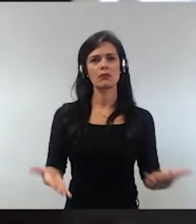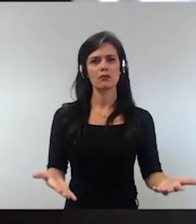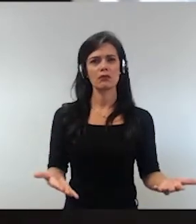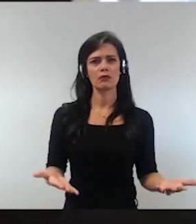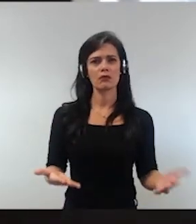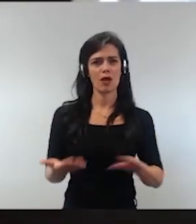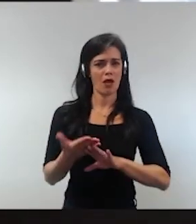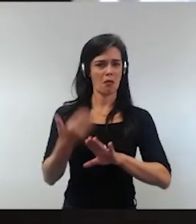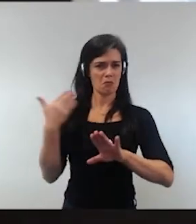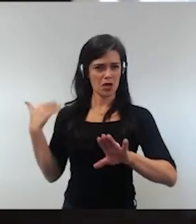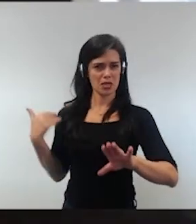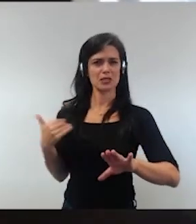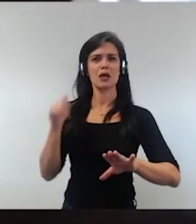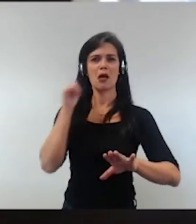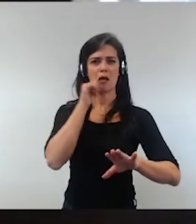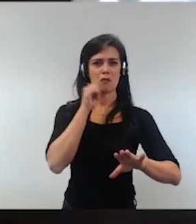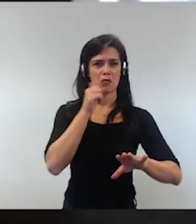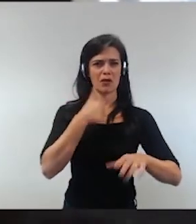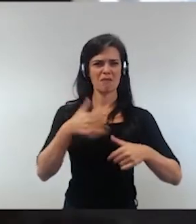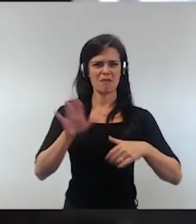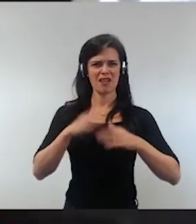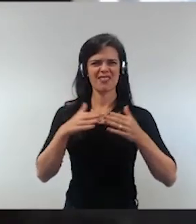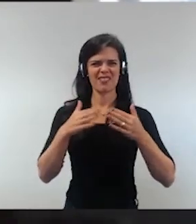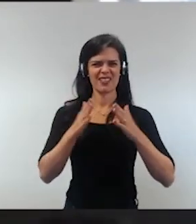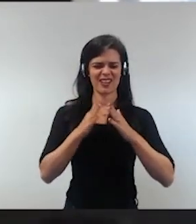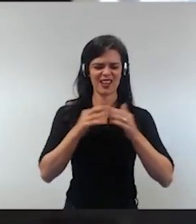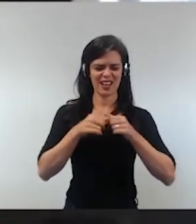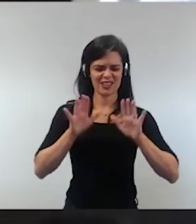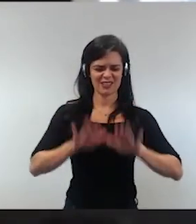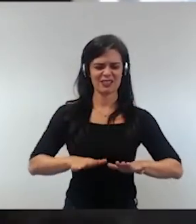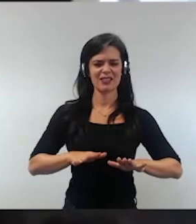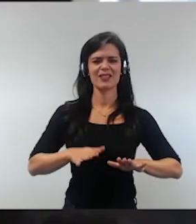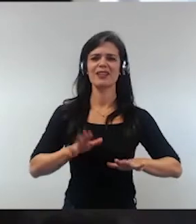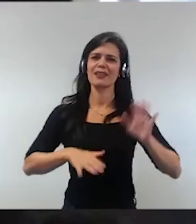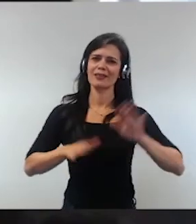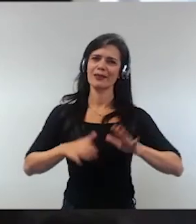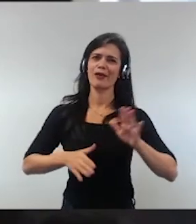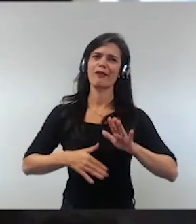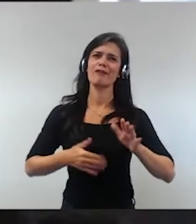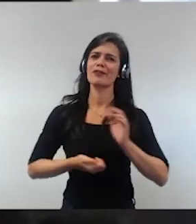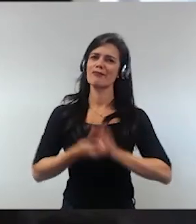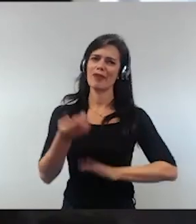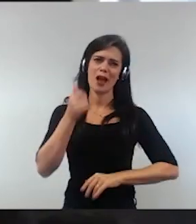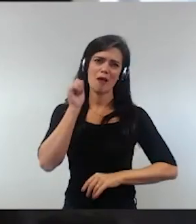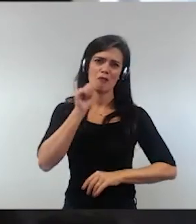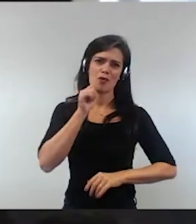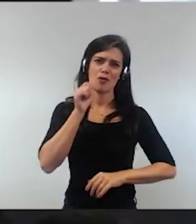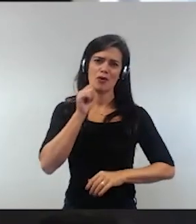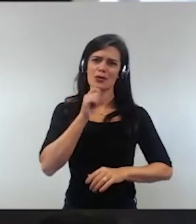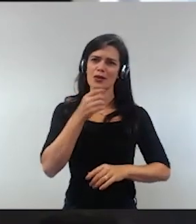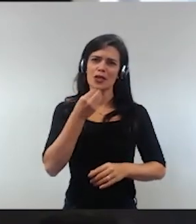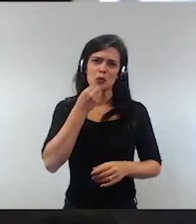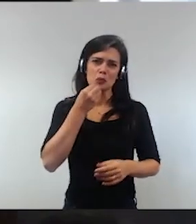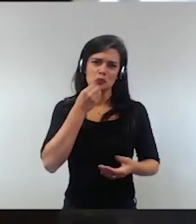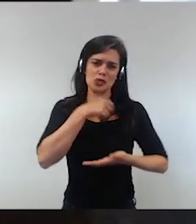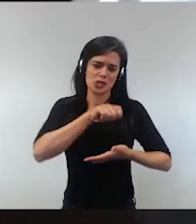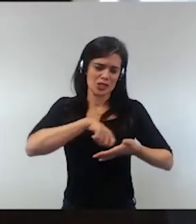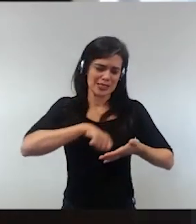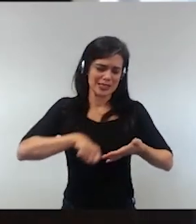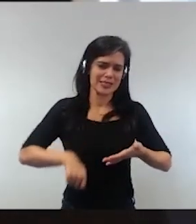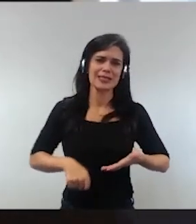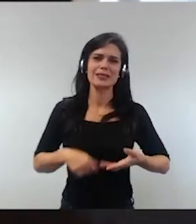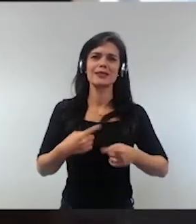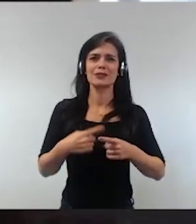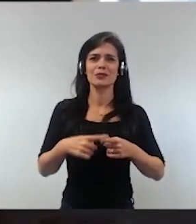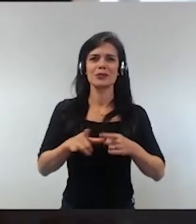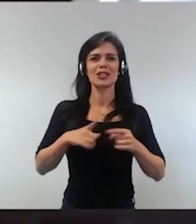muito mais limitada a uma função de casa, e por isso a gente deve ter perdido aí milhares de obras valiosas de mulheres que não puderam escrever por essa